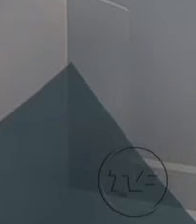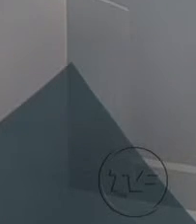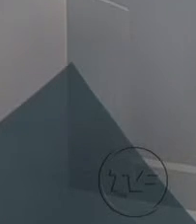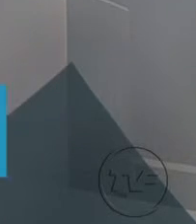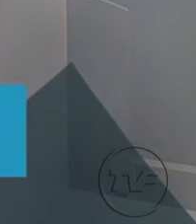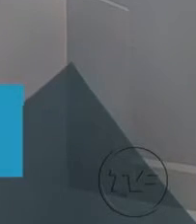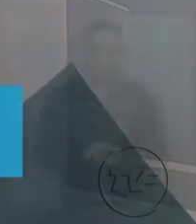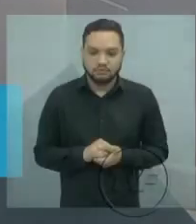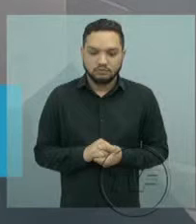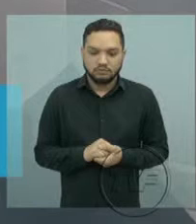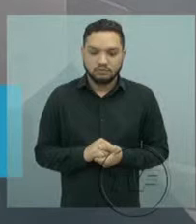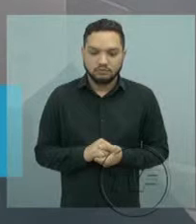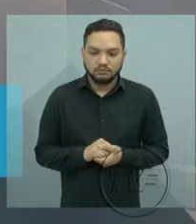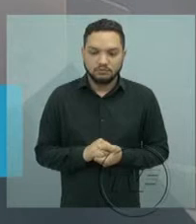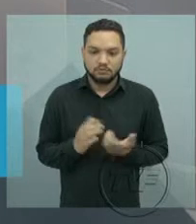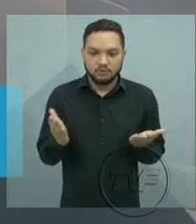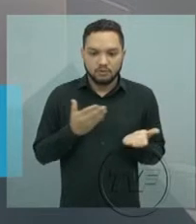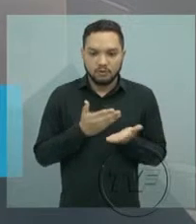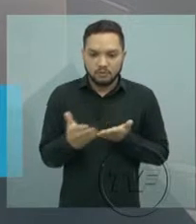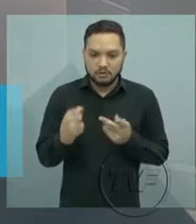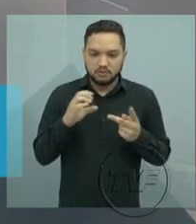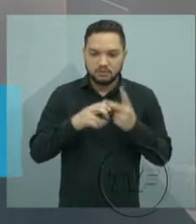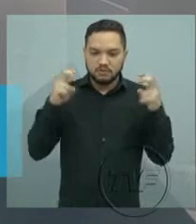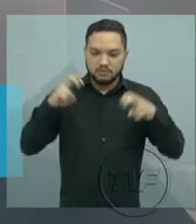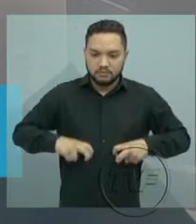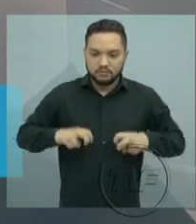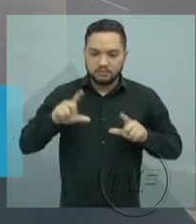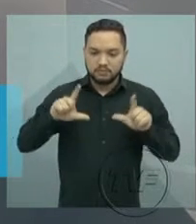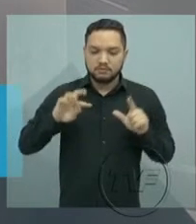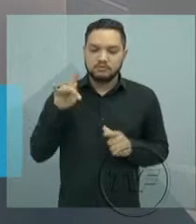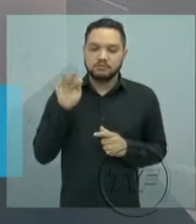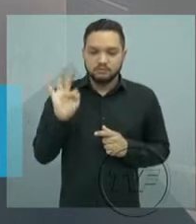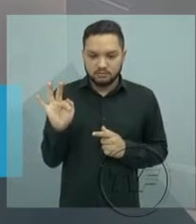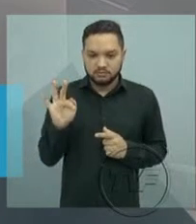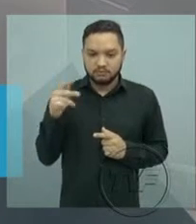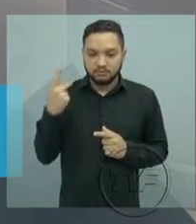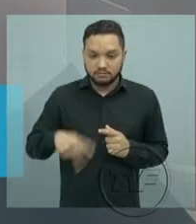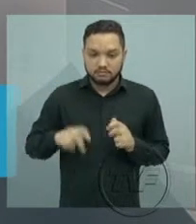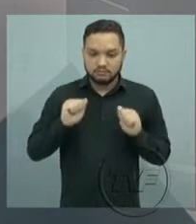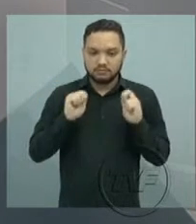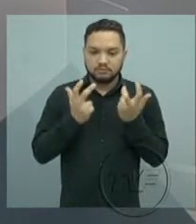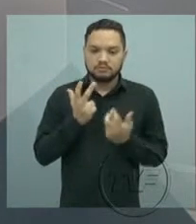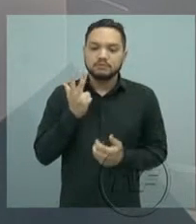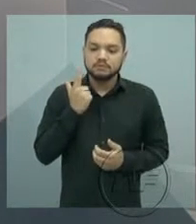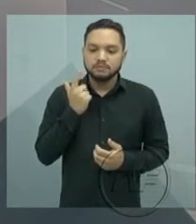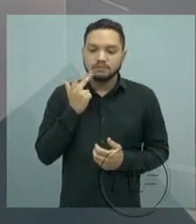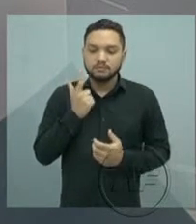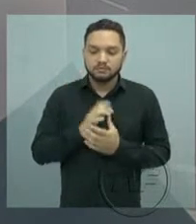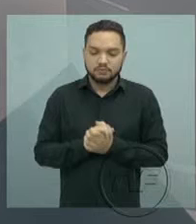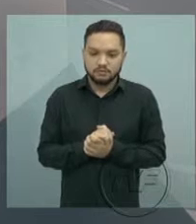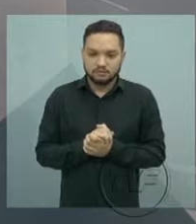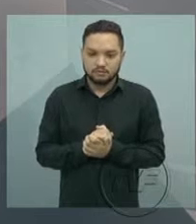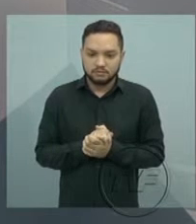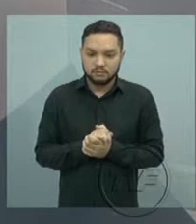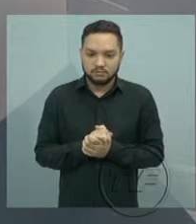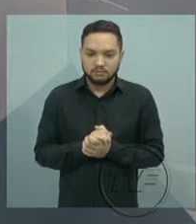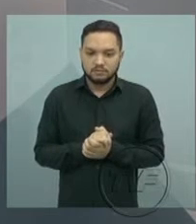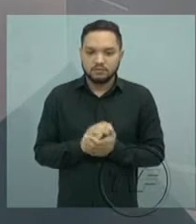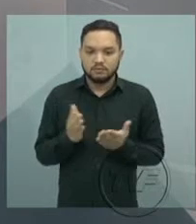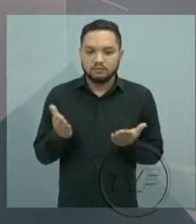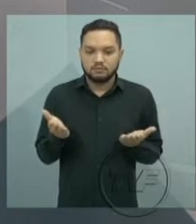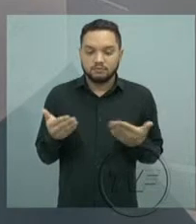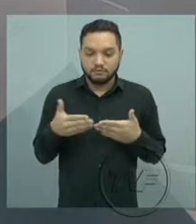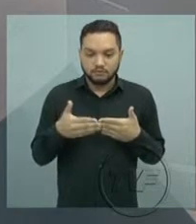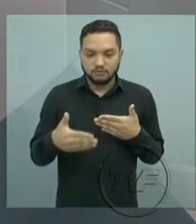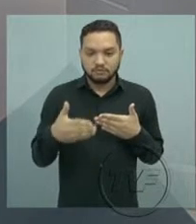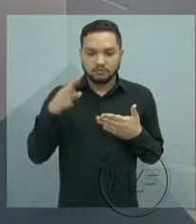Olá, estamos iniciando o plenário da cidade pela TV Fortaleza, a emissora da Câmara Municipal. Nesta